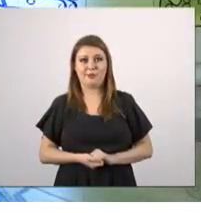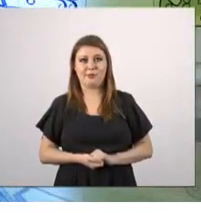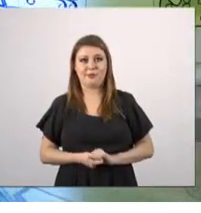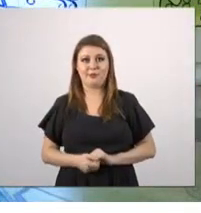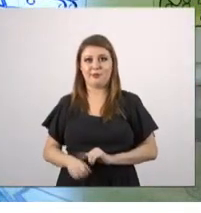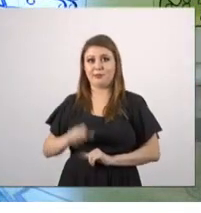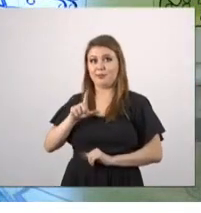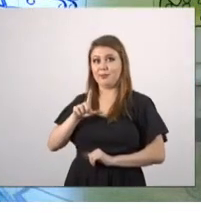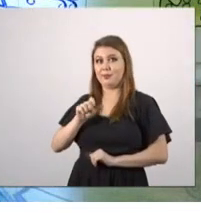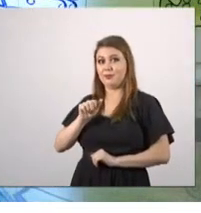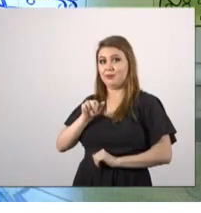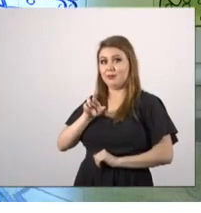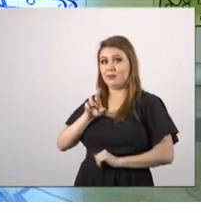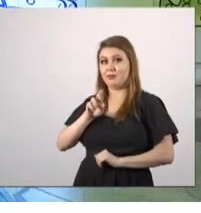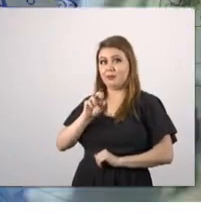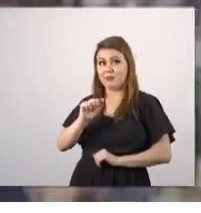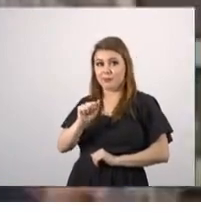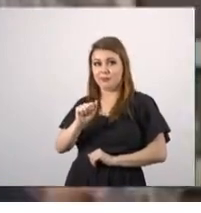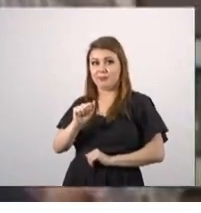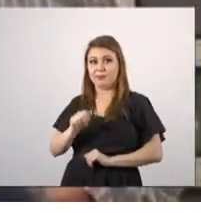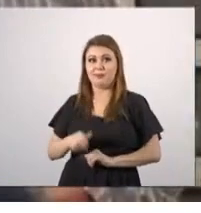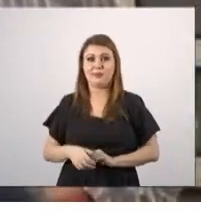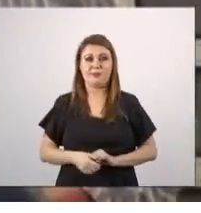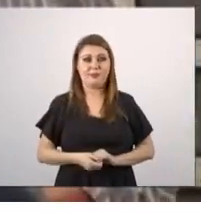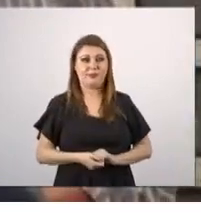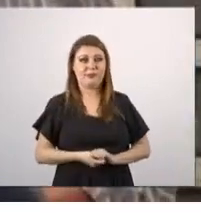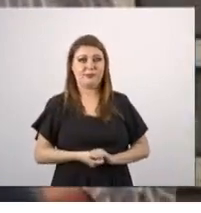Laura Ribas Sarge.